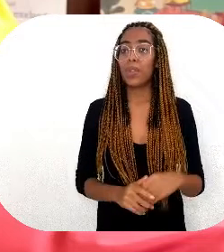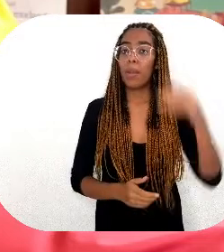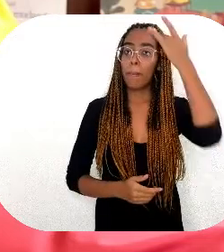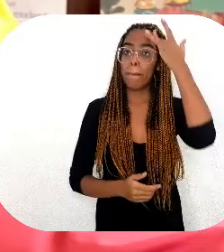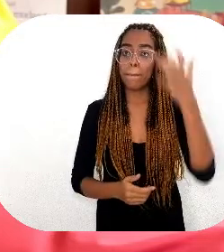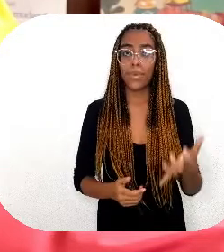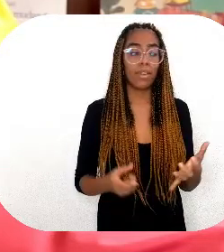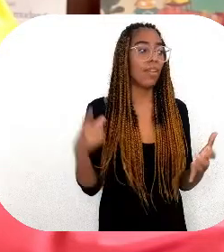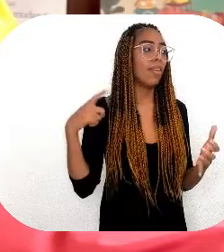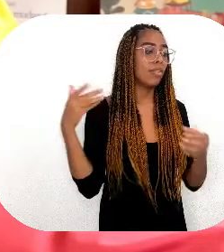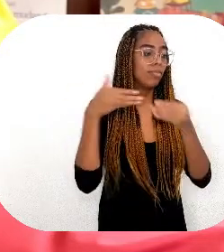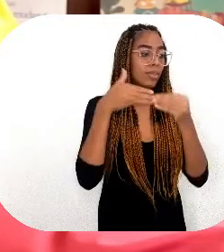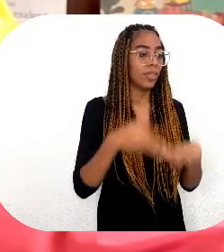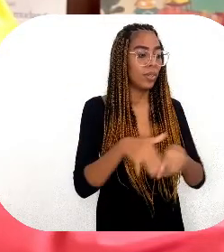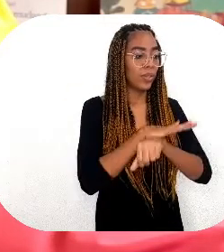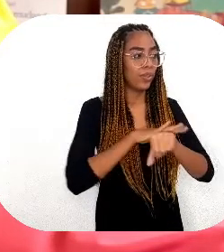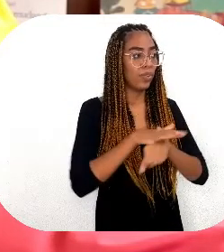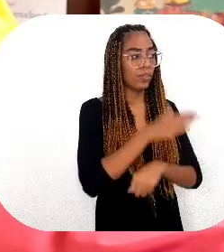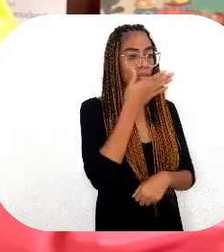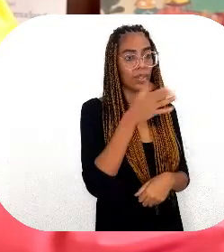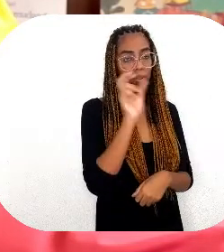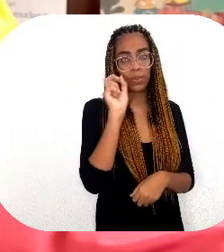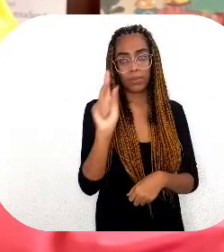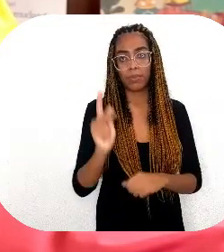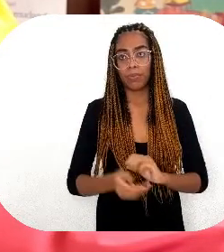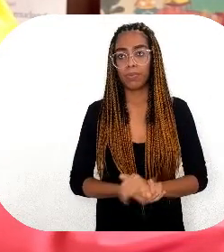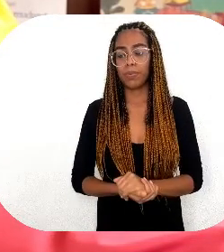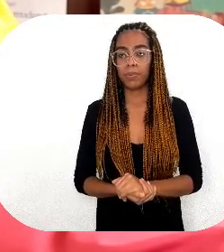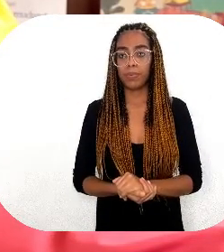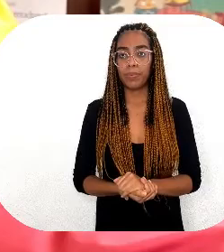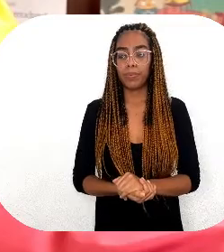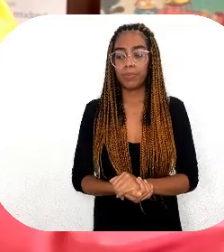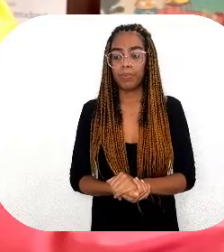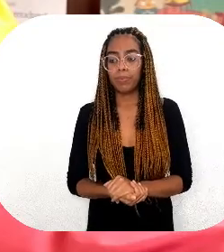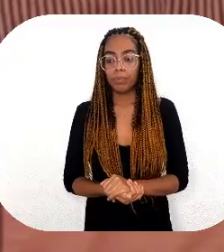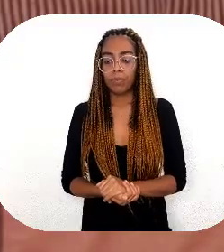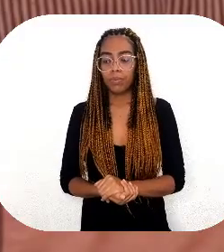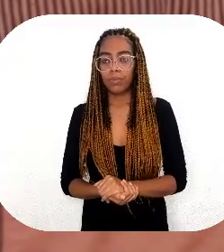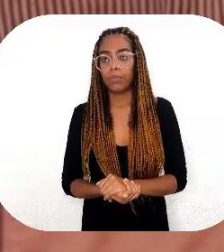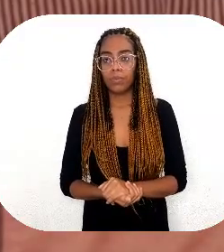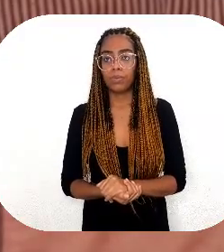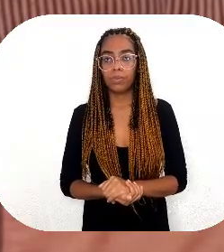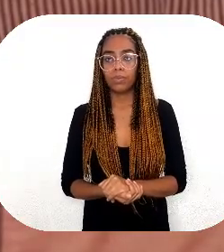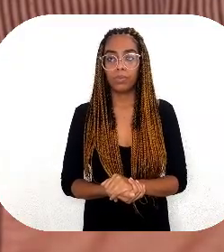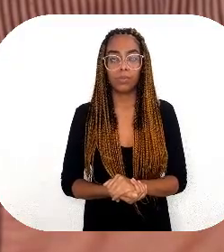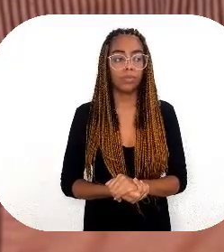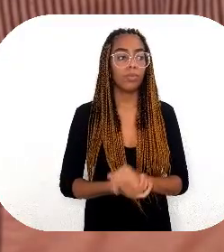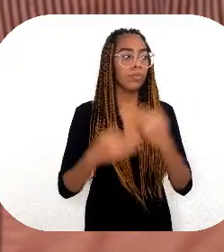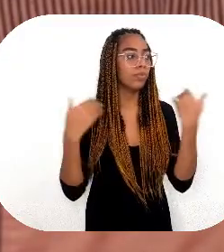Pois, não tem problema. Amanhã eu venho aqui pra gente conversar um pouquinho, tá bom? Você que sabe.